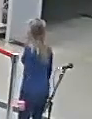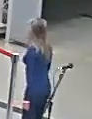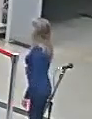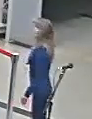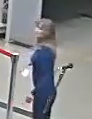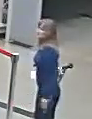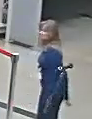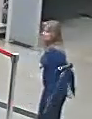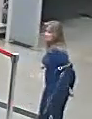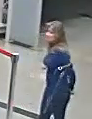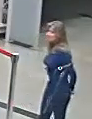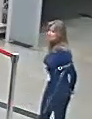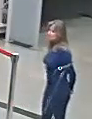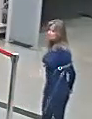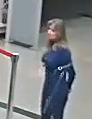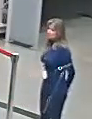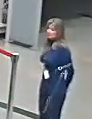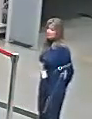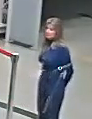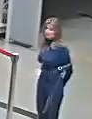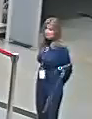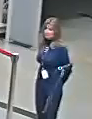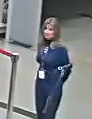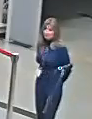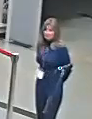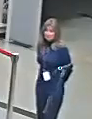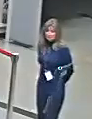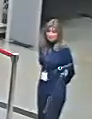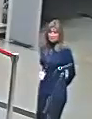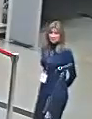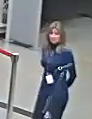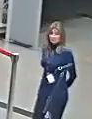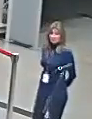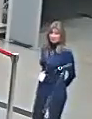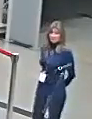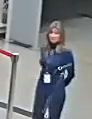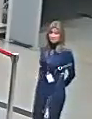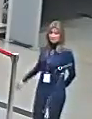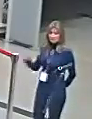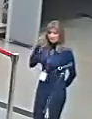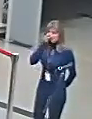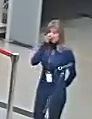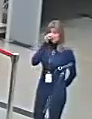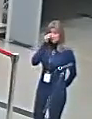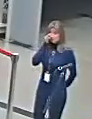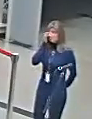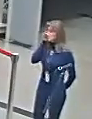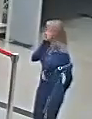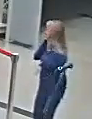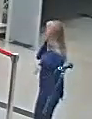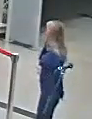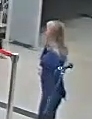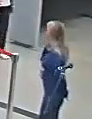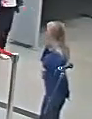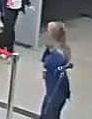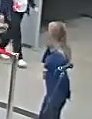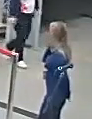bonos espo aqui é uma questão que tá na luta